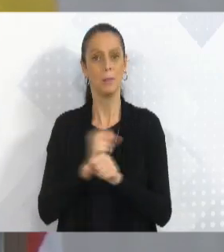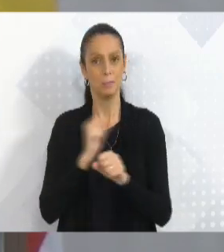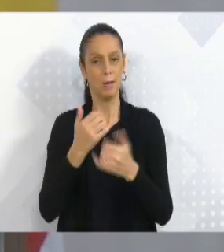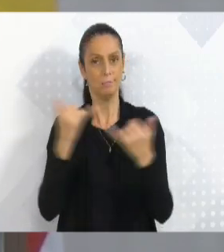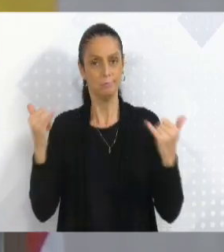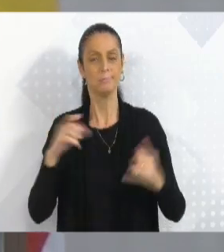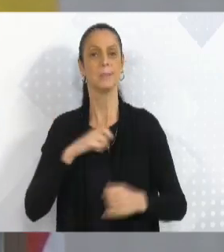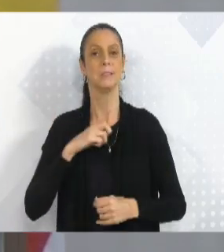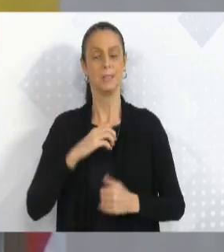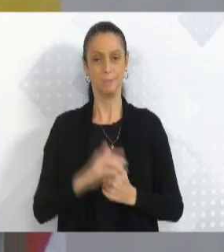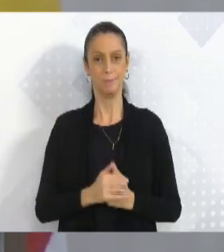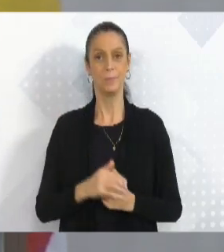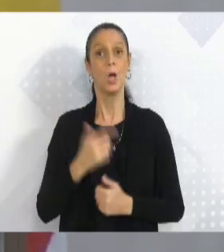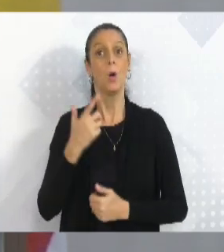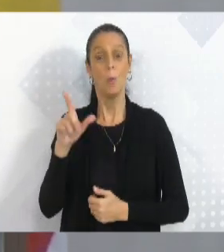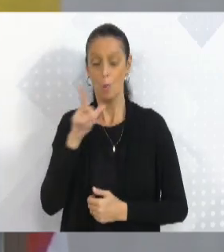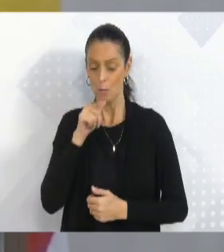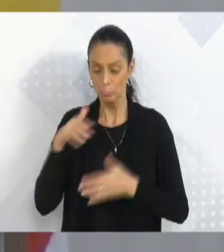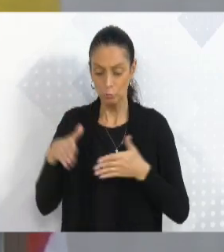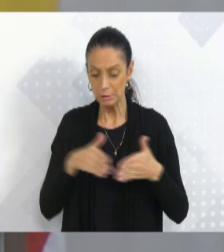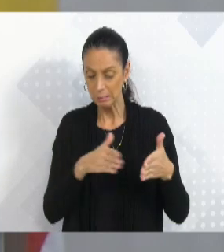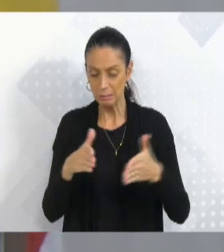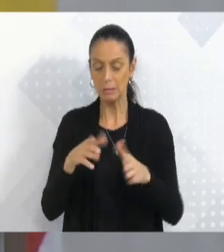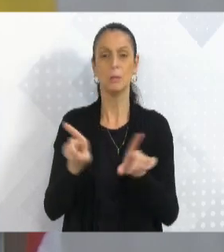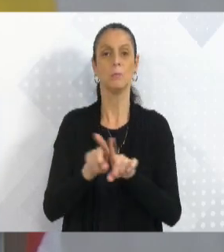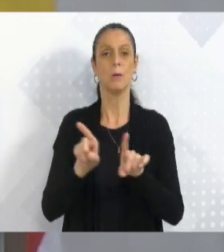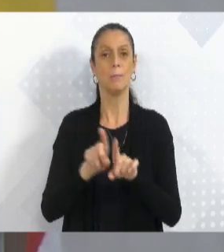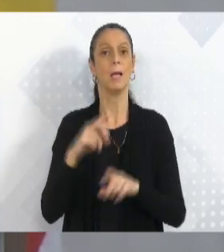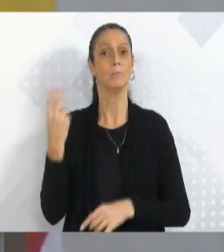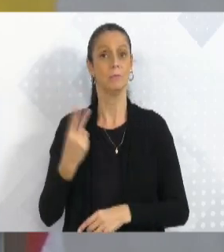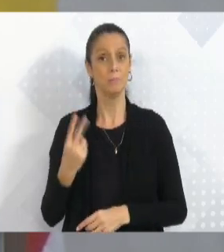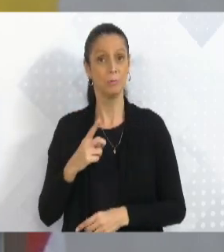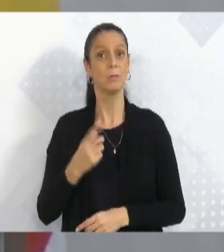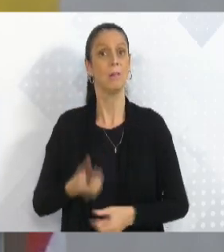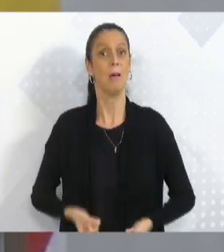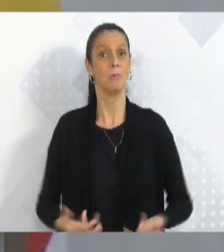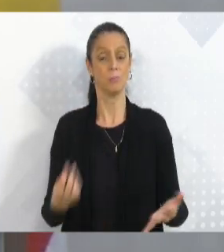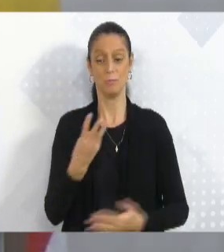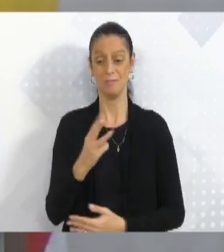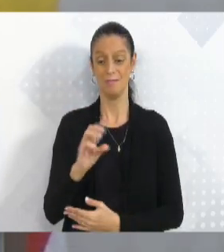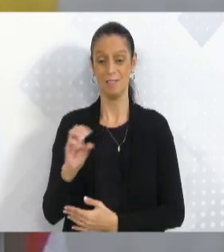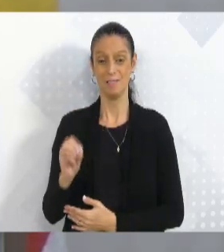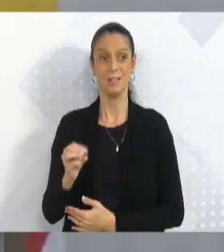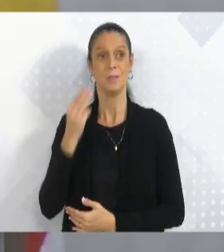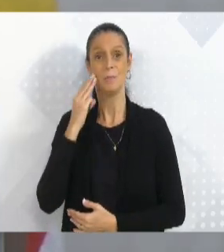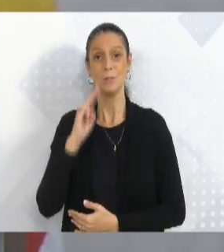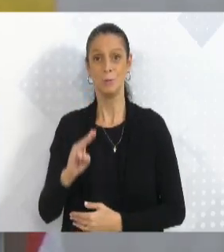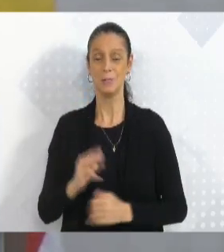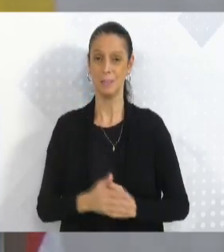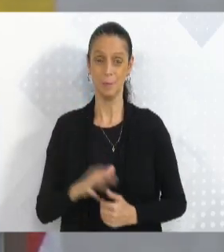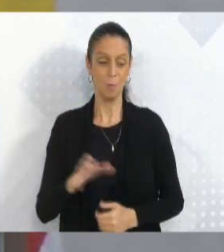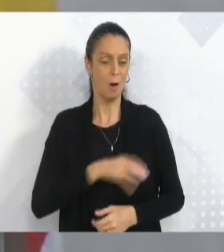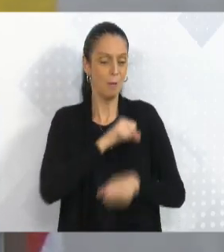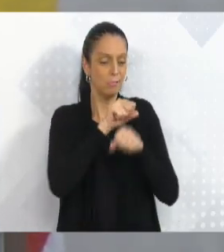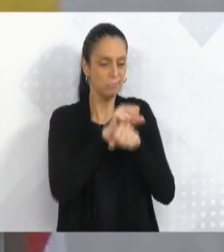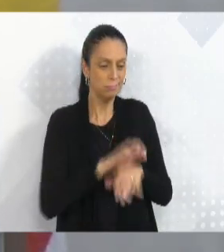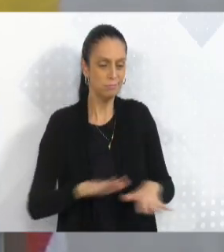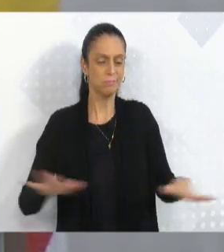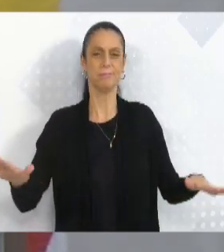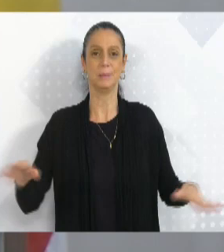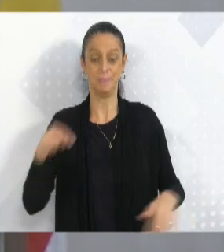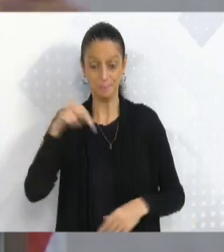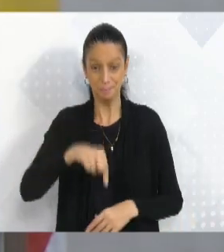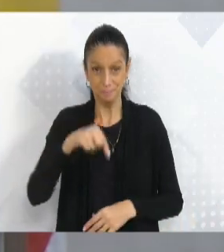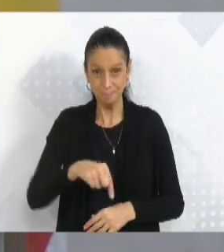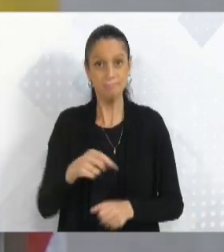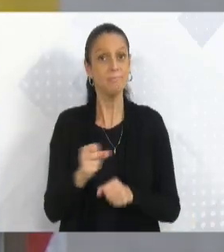o rio lá também da Venezuela aproveitando para navegar com 300 milhões Então isso é o amor e o amor já se expandiu tanto que no início desse ano